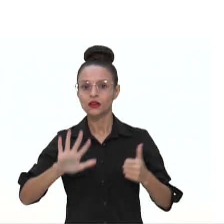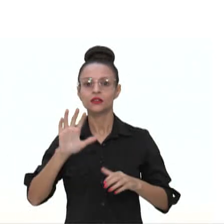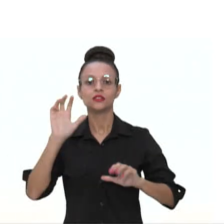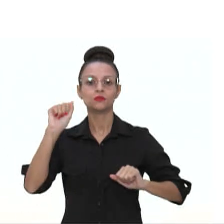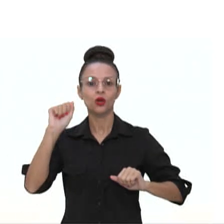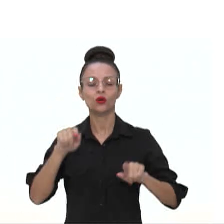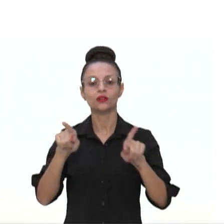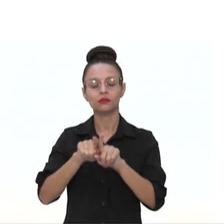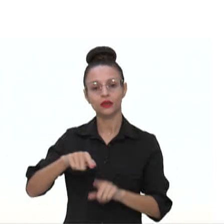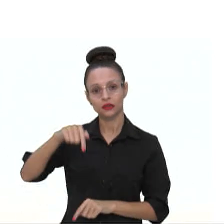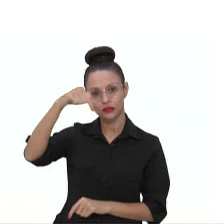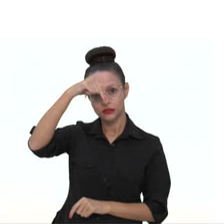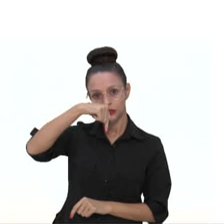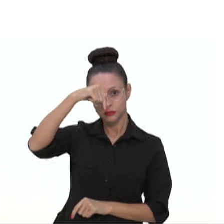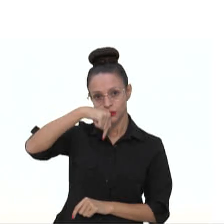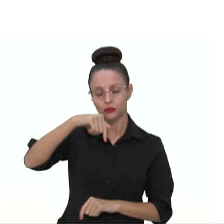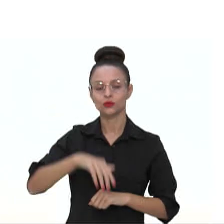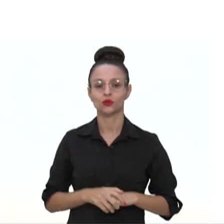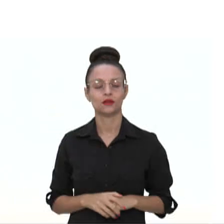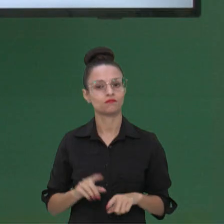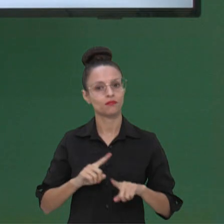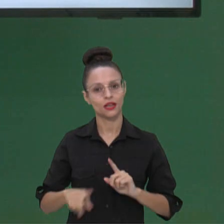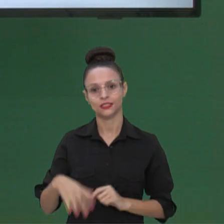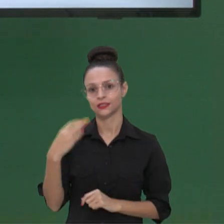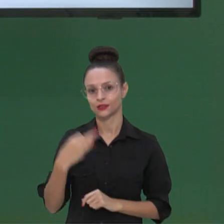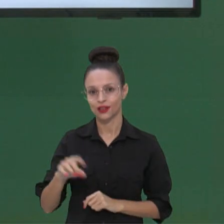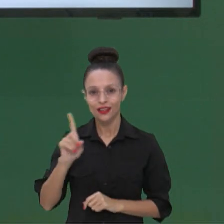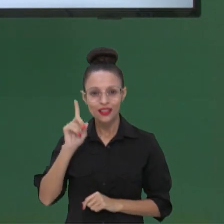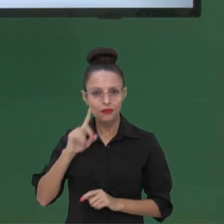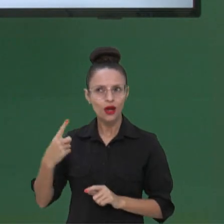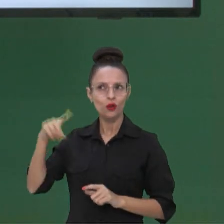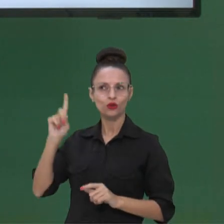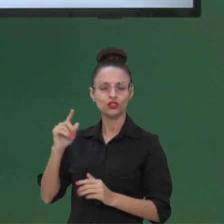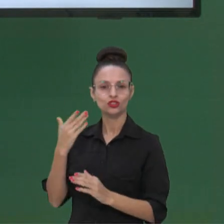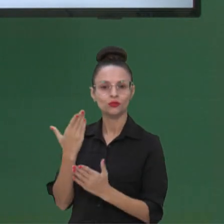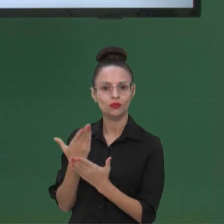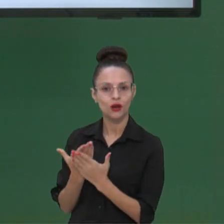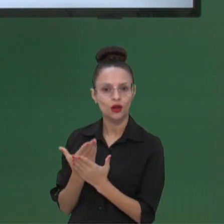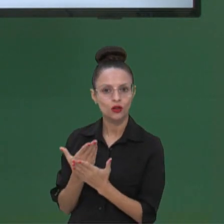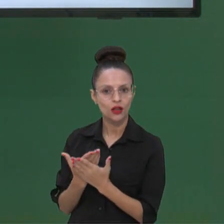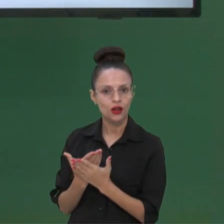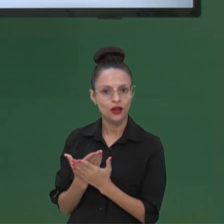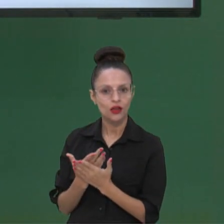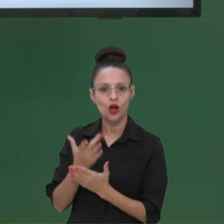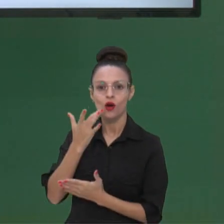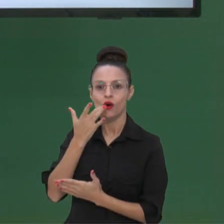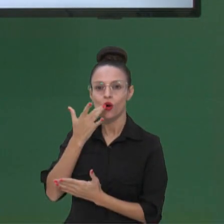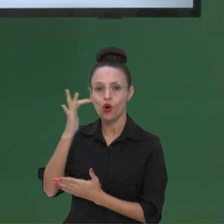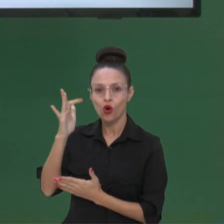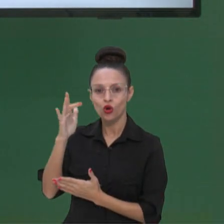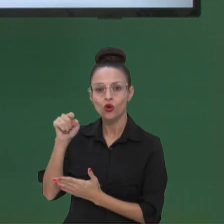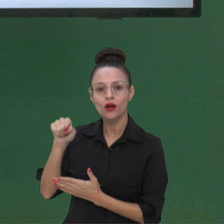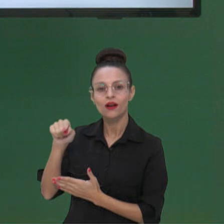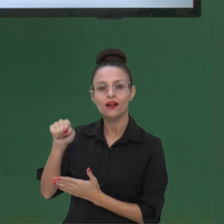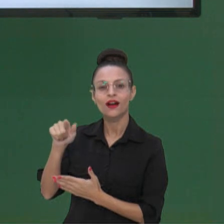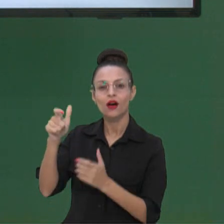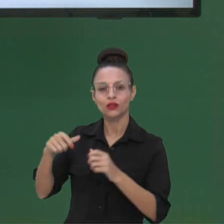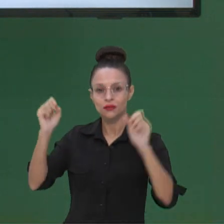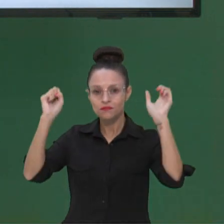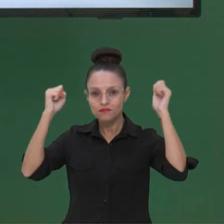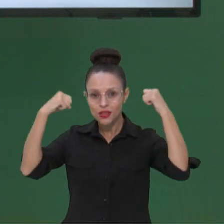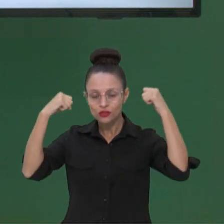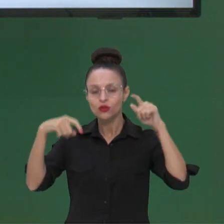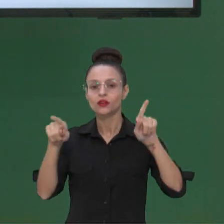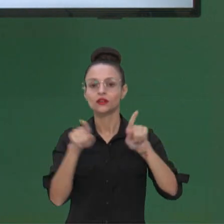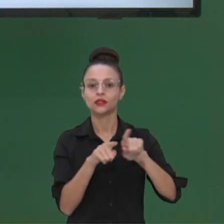no Peru. Mas não deram certo. Lembra da última aula? Muito ouro na Nova Espanha, o que hoje é basicamente o México,